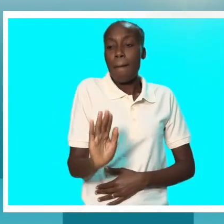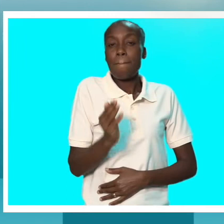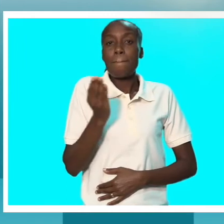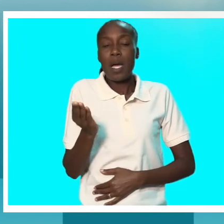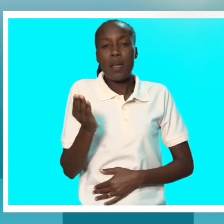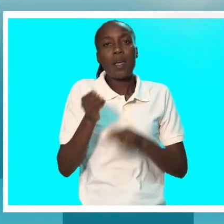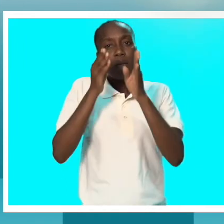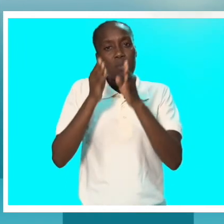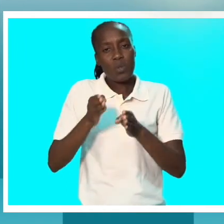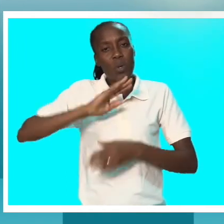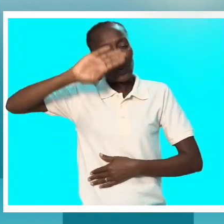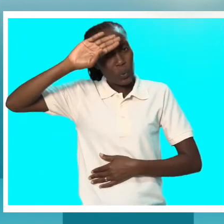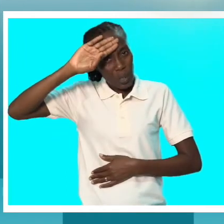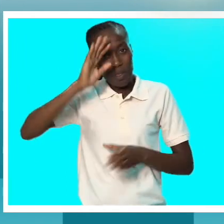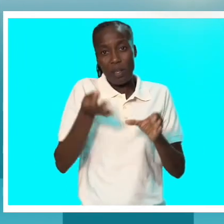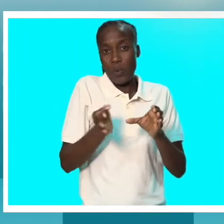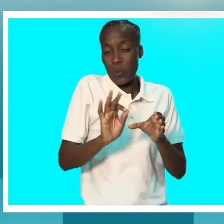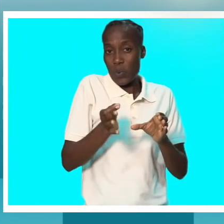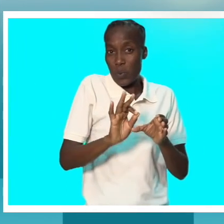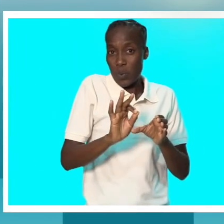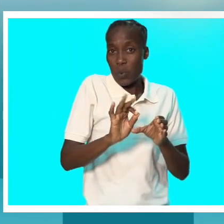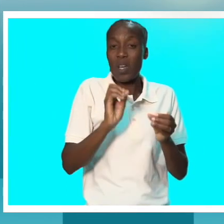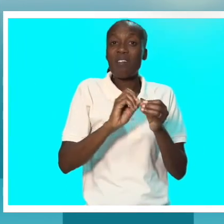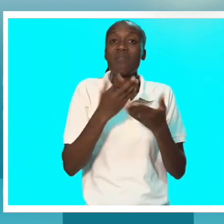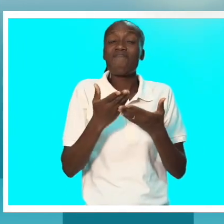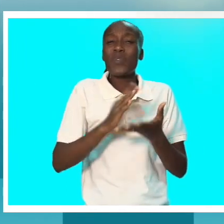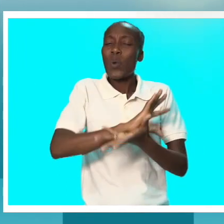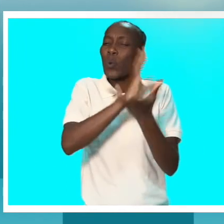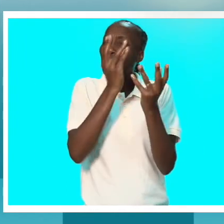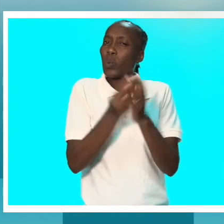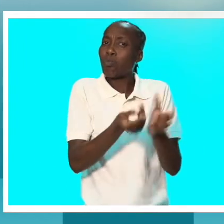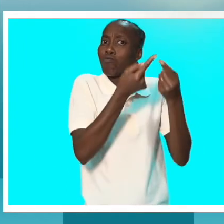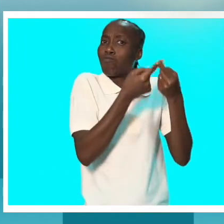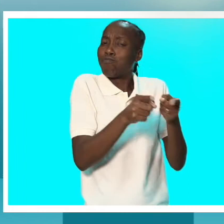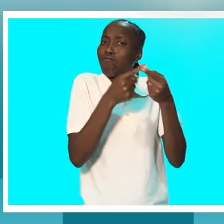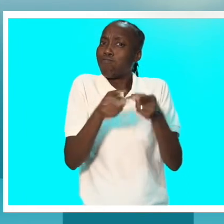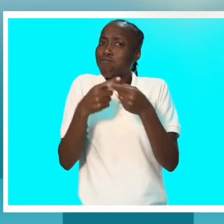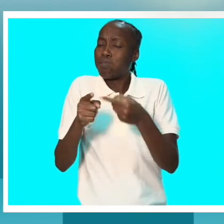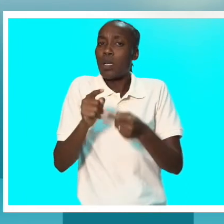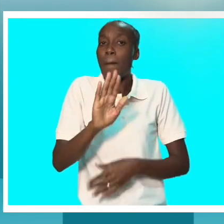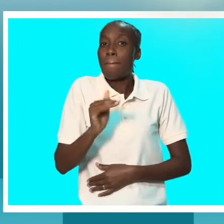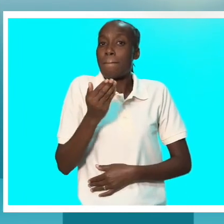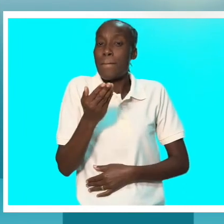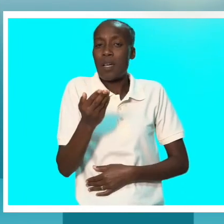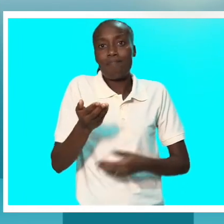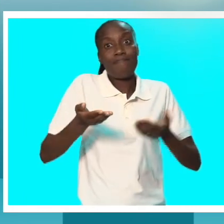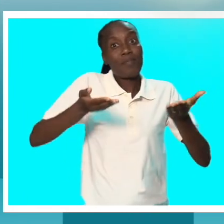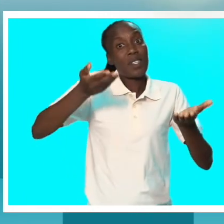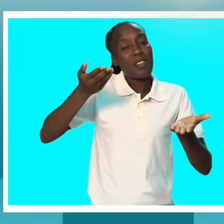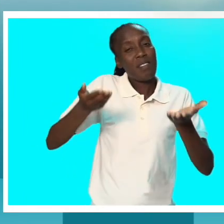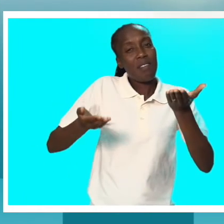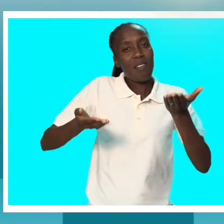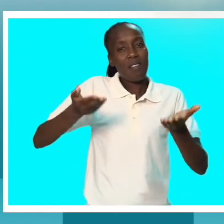a dieta para um doente com diabetes que incluem todos os nutrientes em quantidade e qualidade suficiente,